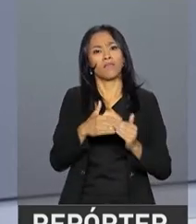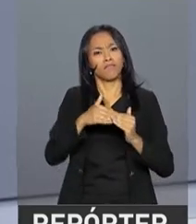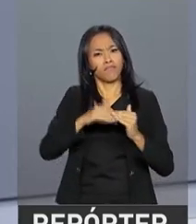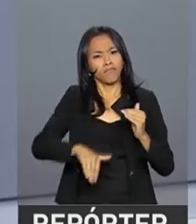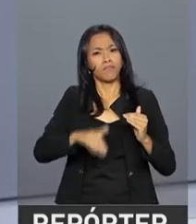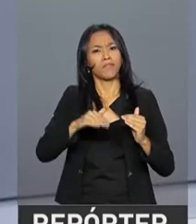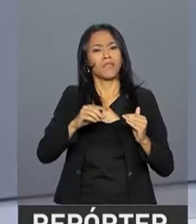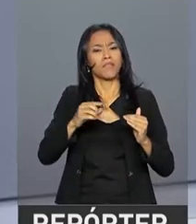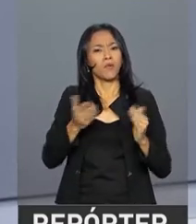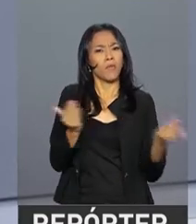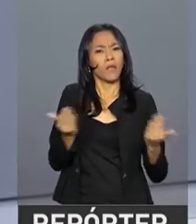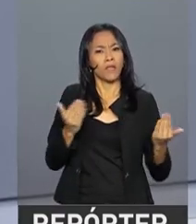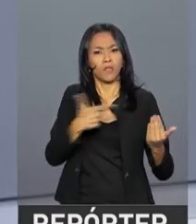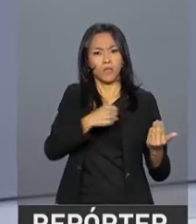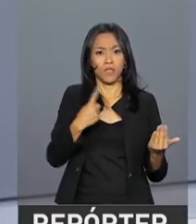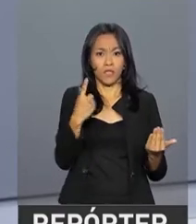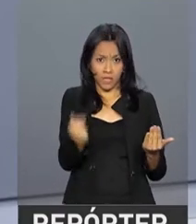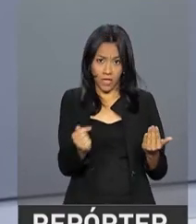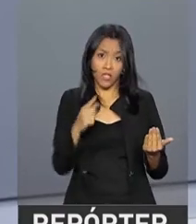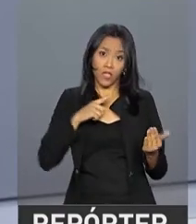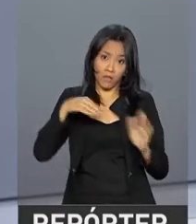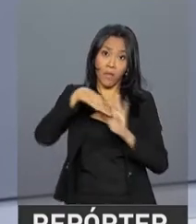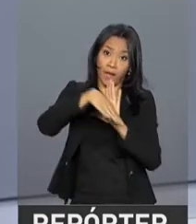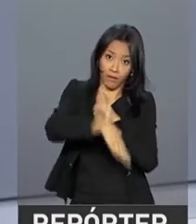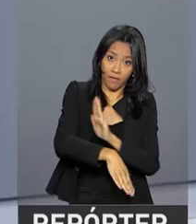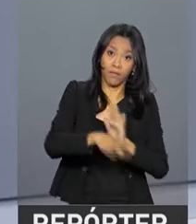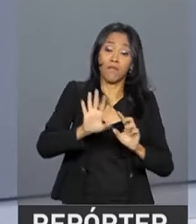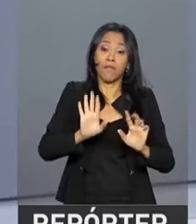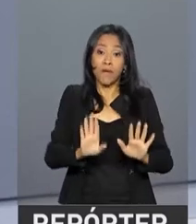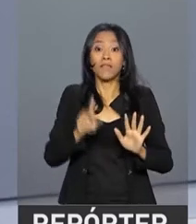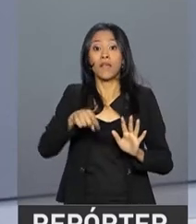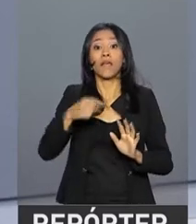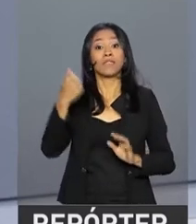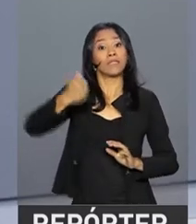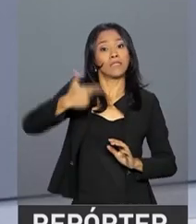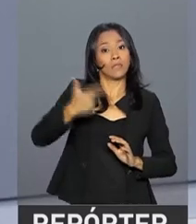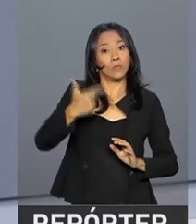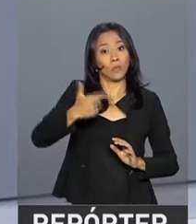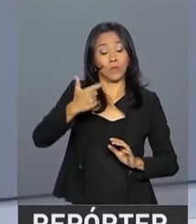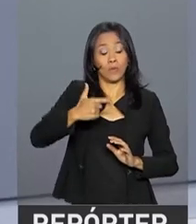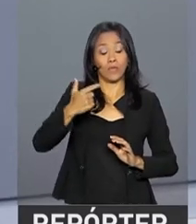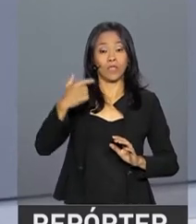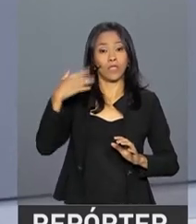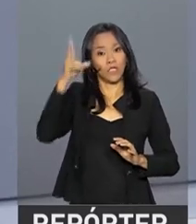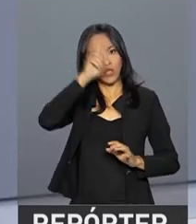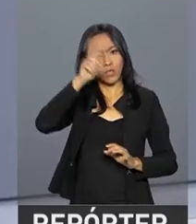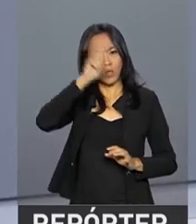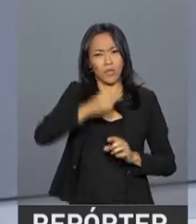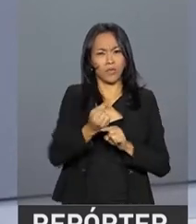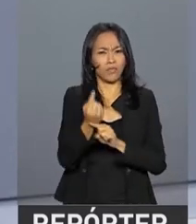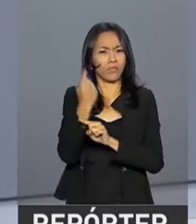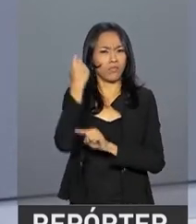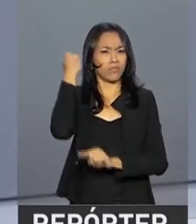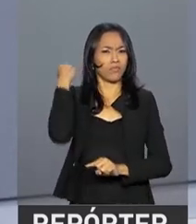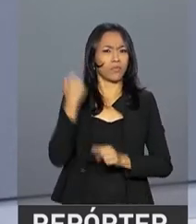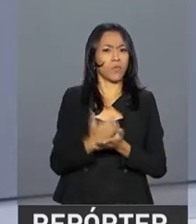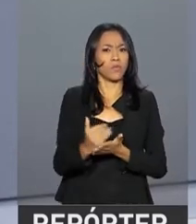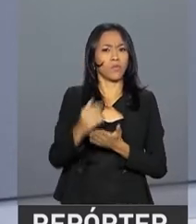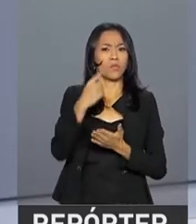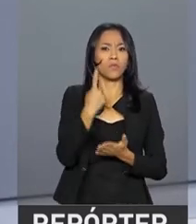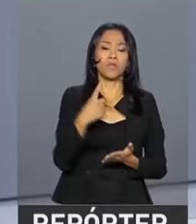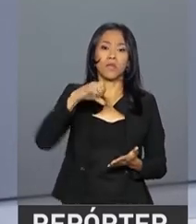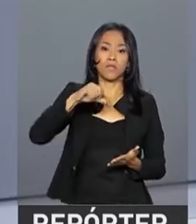2017 mas apesar da queda a estimativa é a segunda maior da série histórica iniciada em 1975